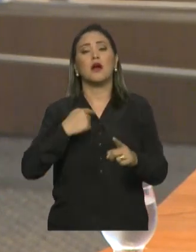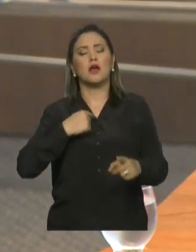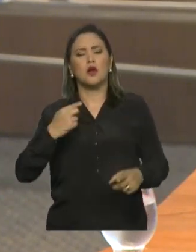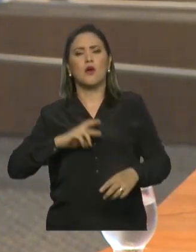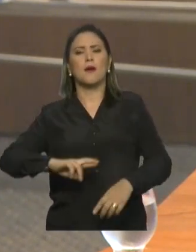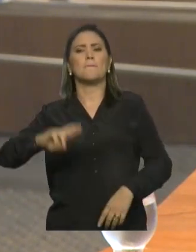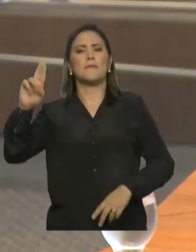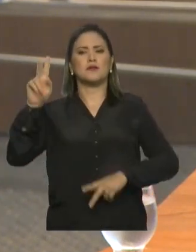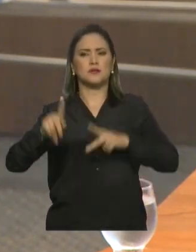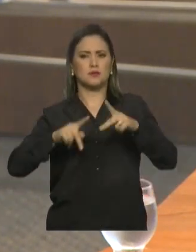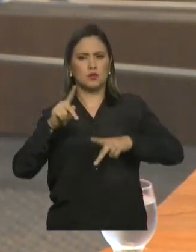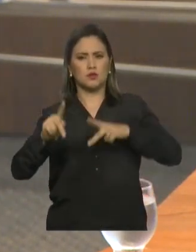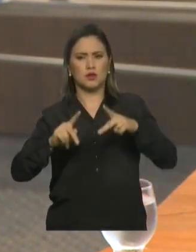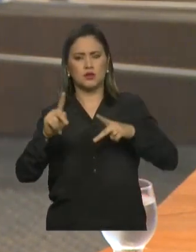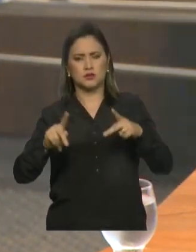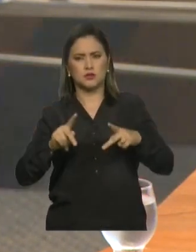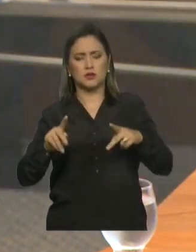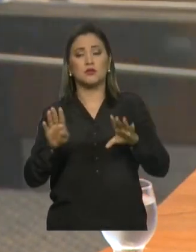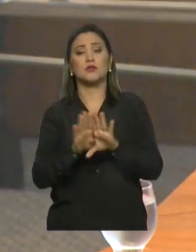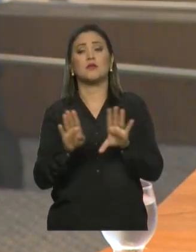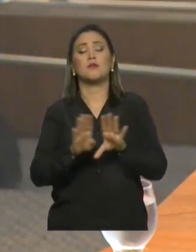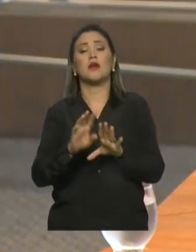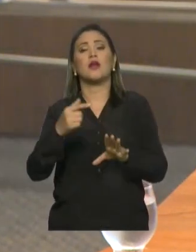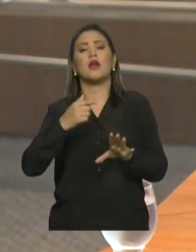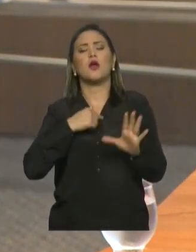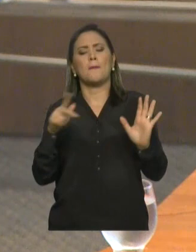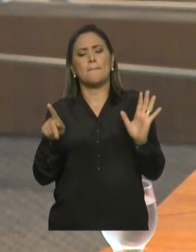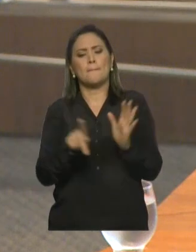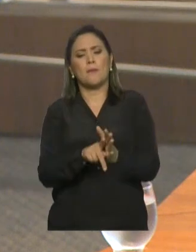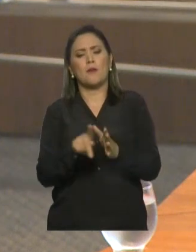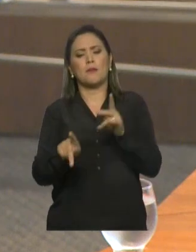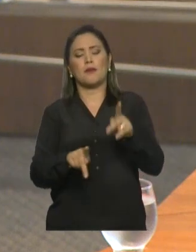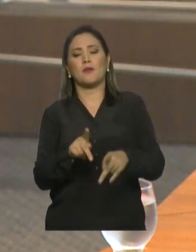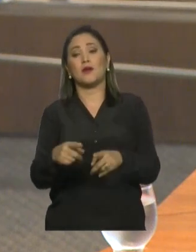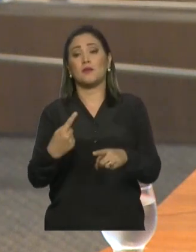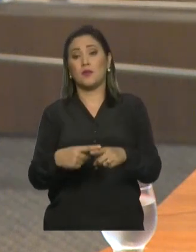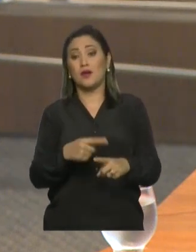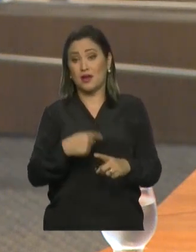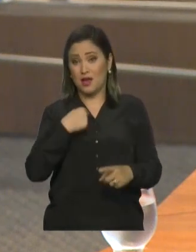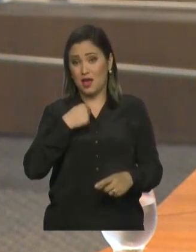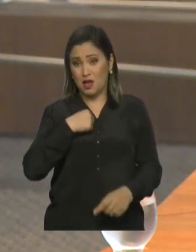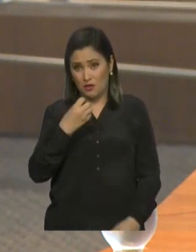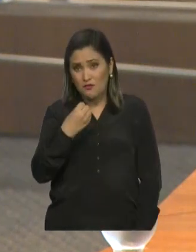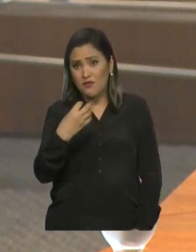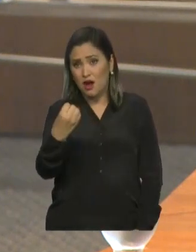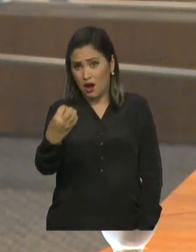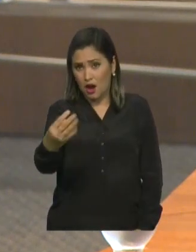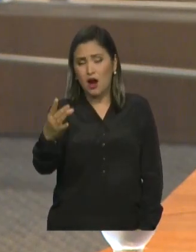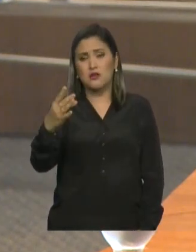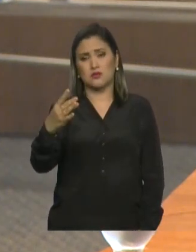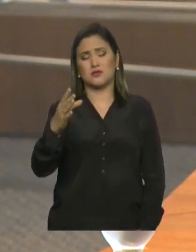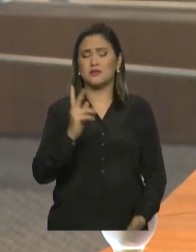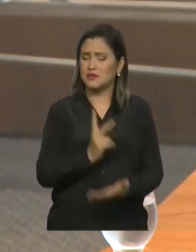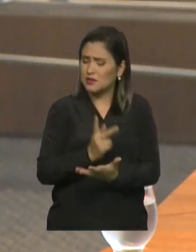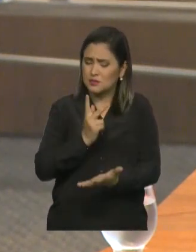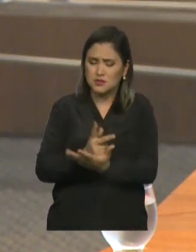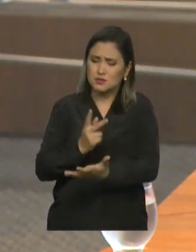esta tribuna também como cidadão que utiliza essa rodovia diuturnamente.